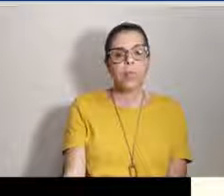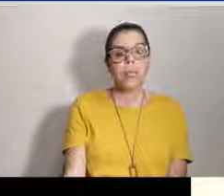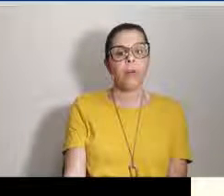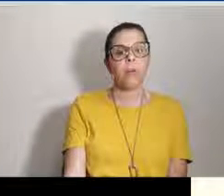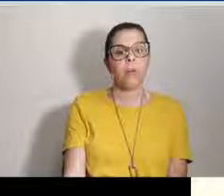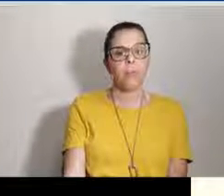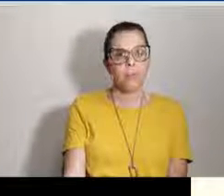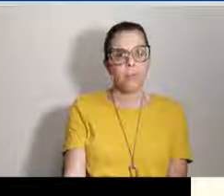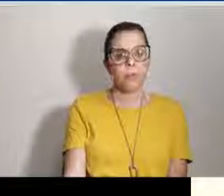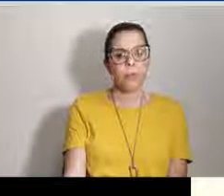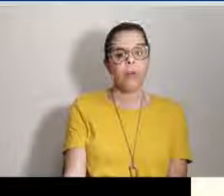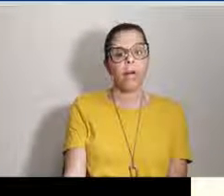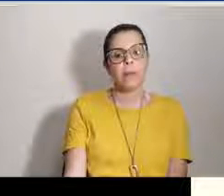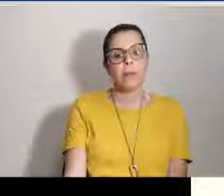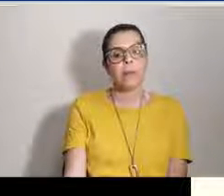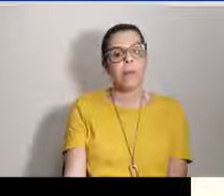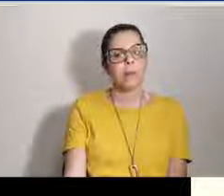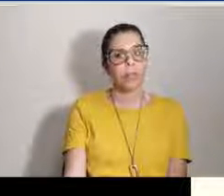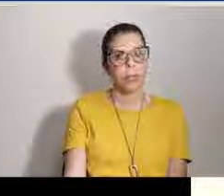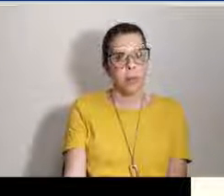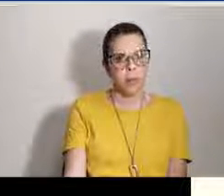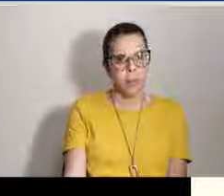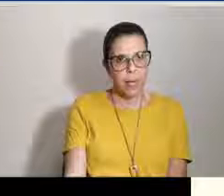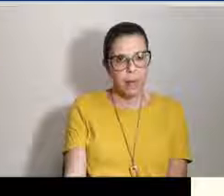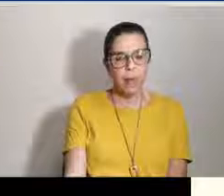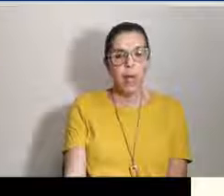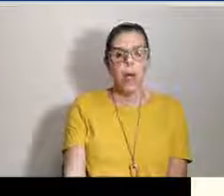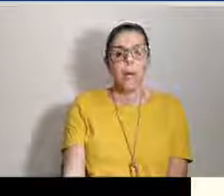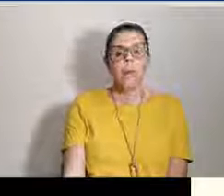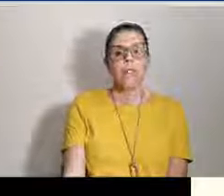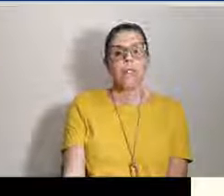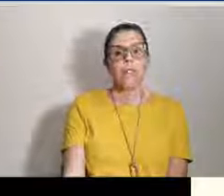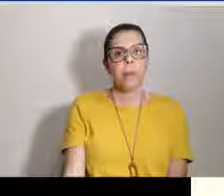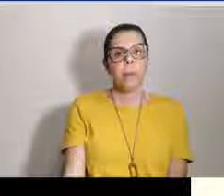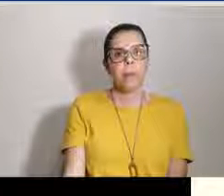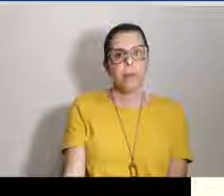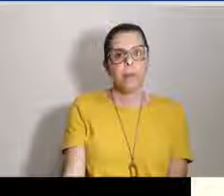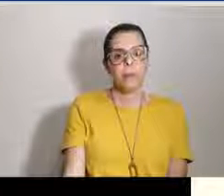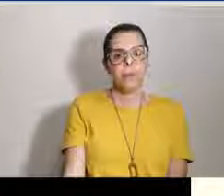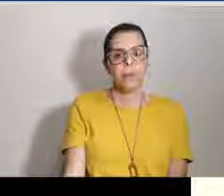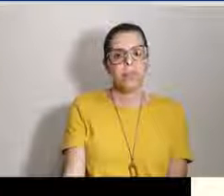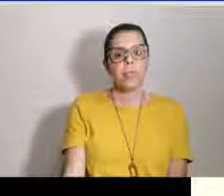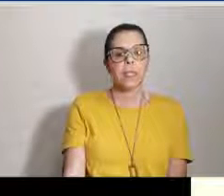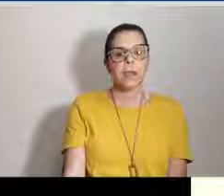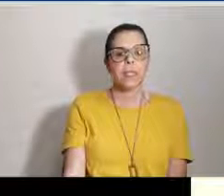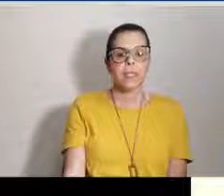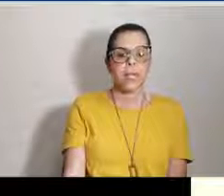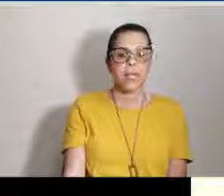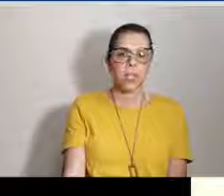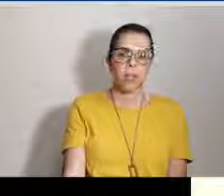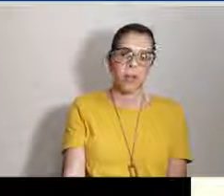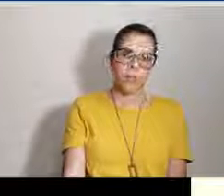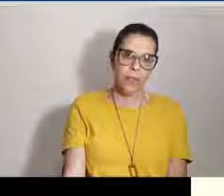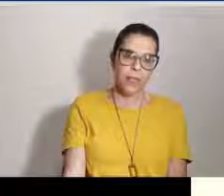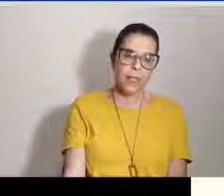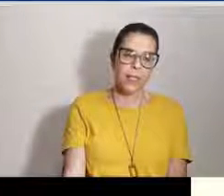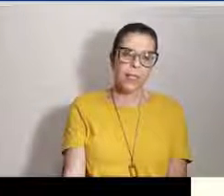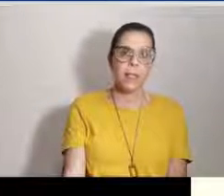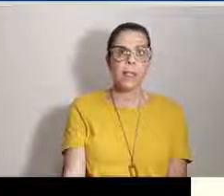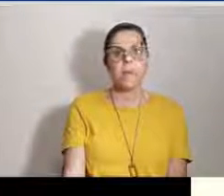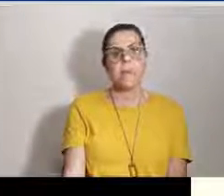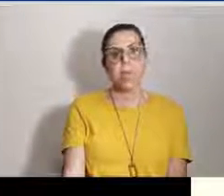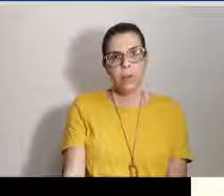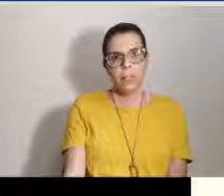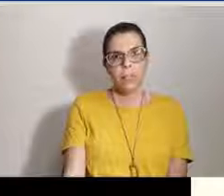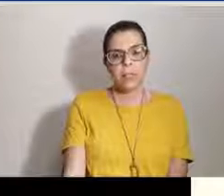construído em parceria com o professor Dr. Carlos Alberto de Lima Ribeiro, professor do Departamento de Física da Universidade Estadual de Feira